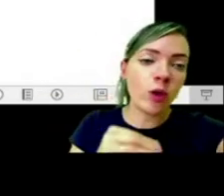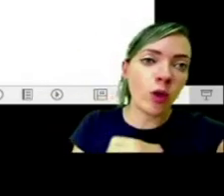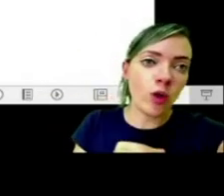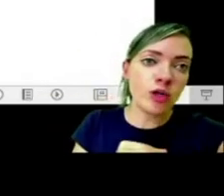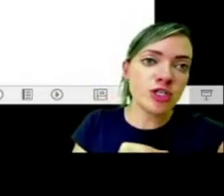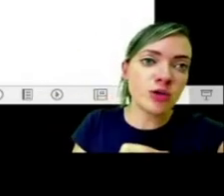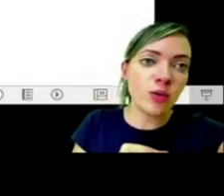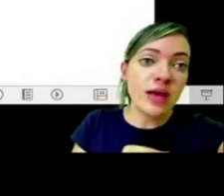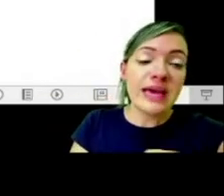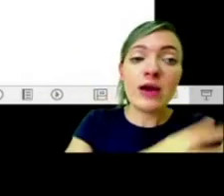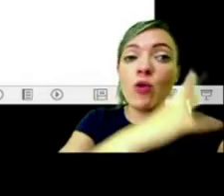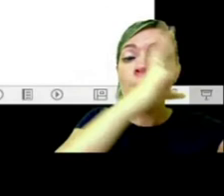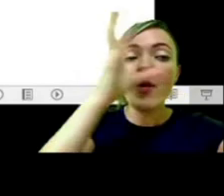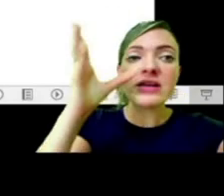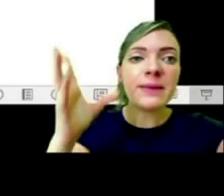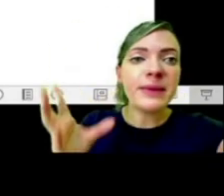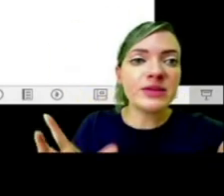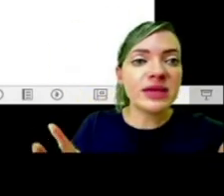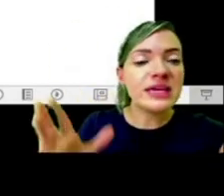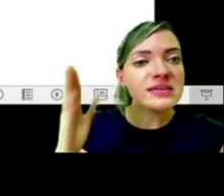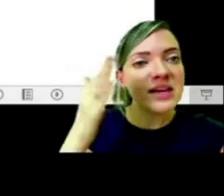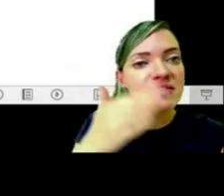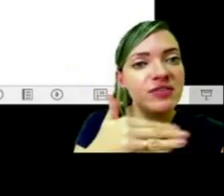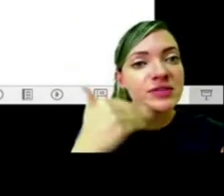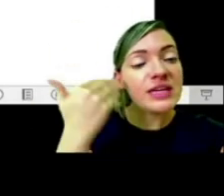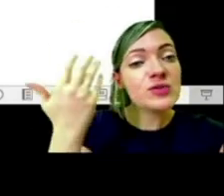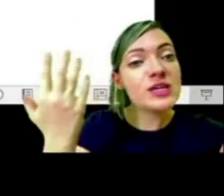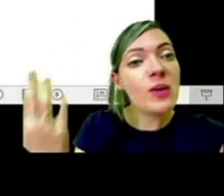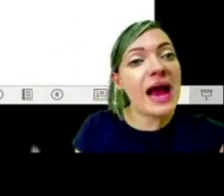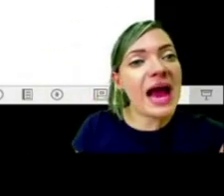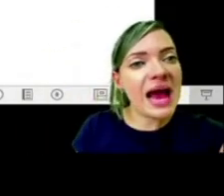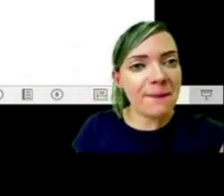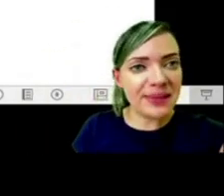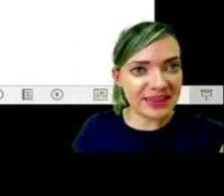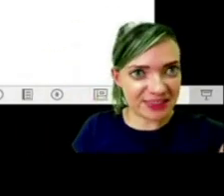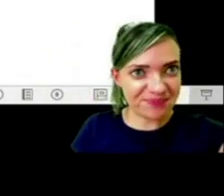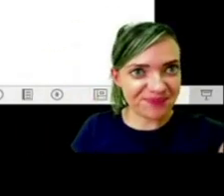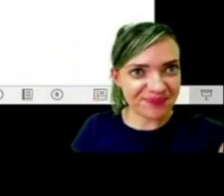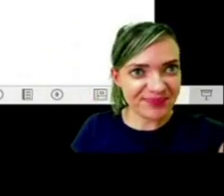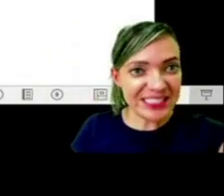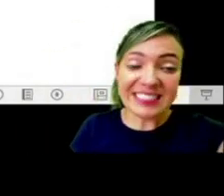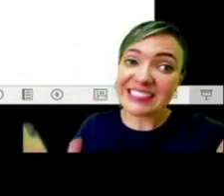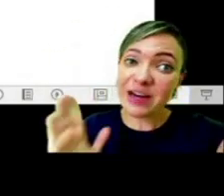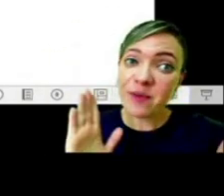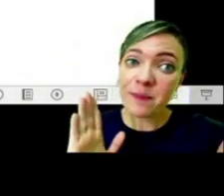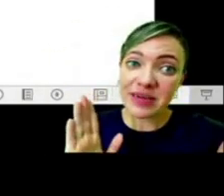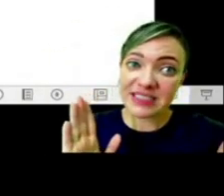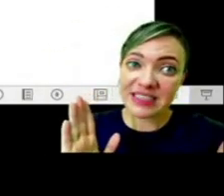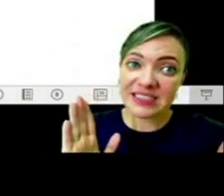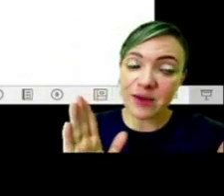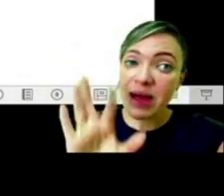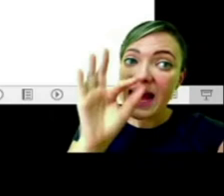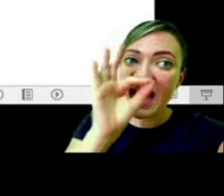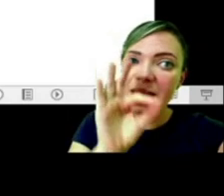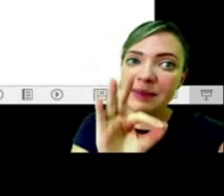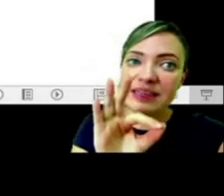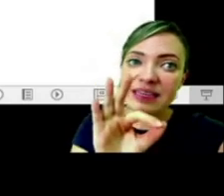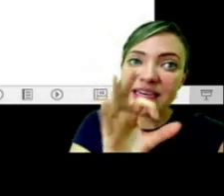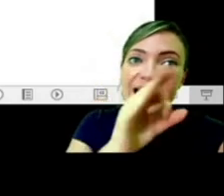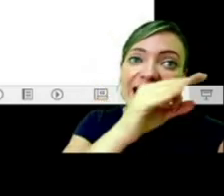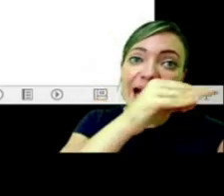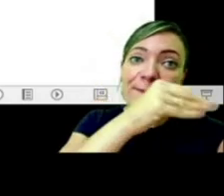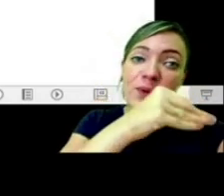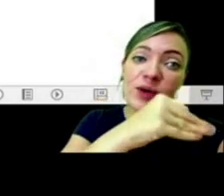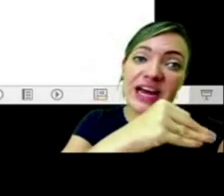nicho ecológico é o comportamento que aquele ser vivo tem no seu hábitat. Então, presta atenção.